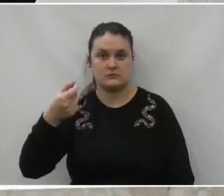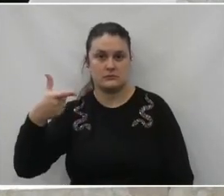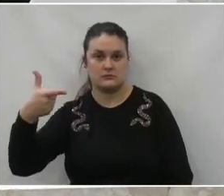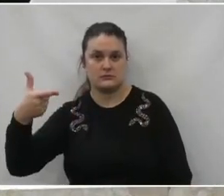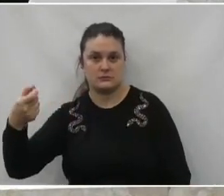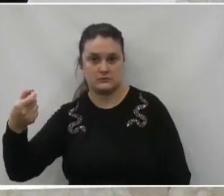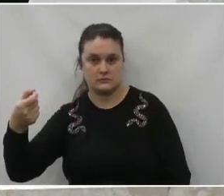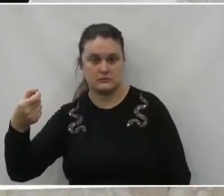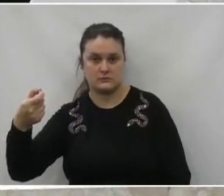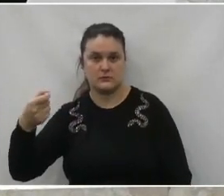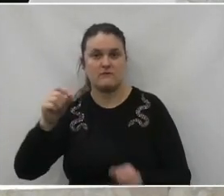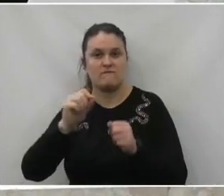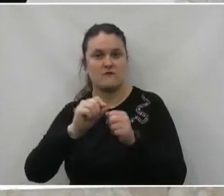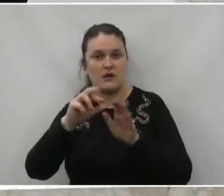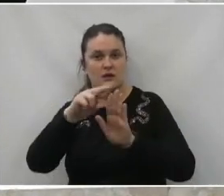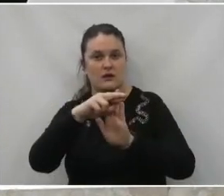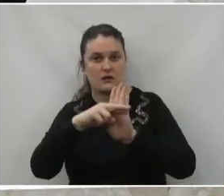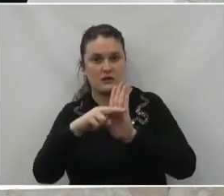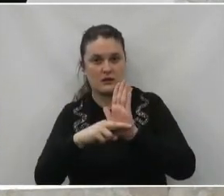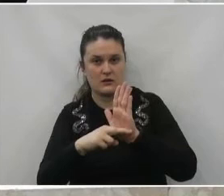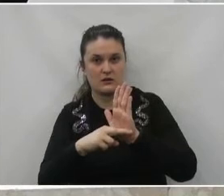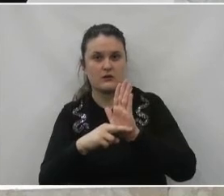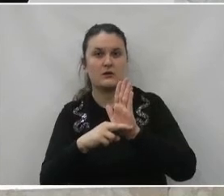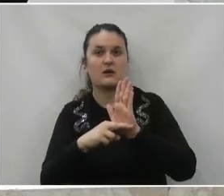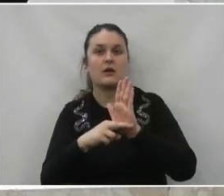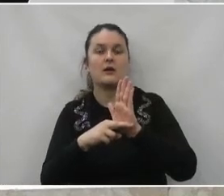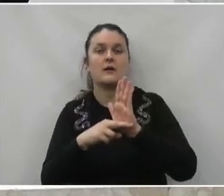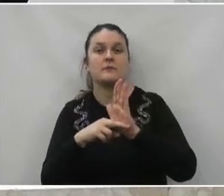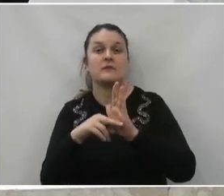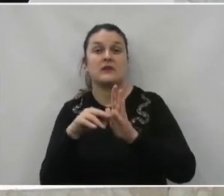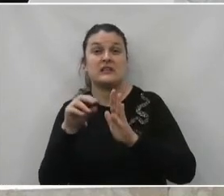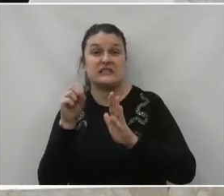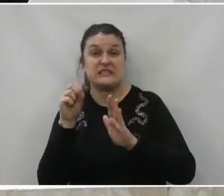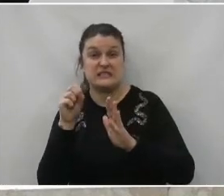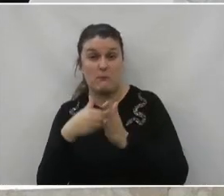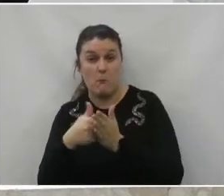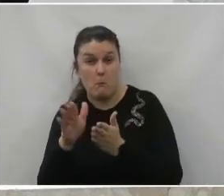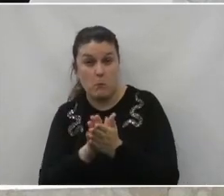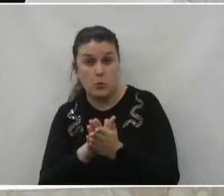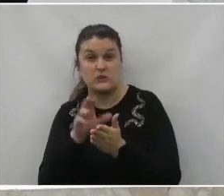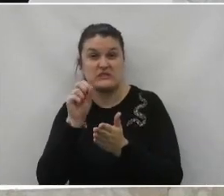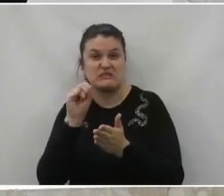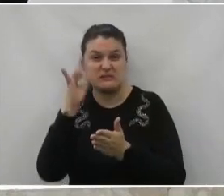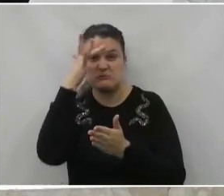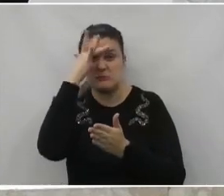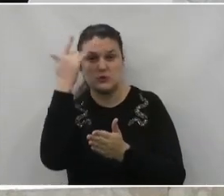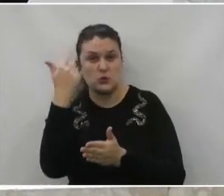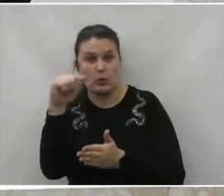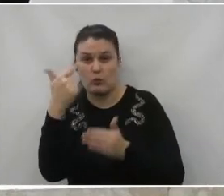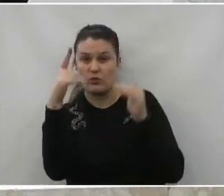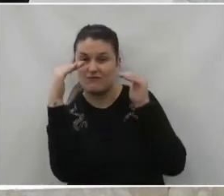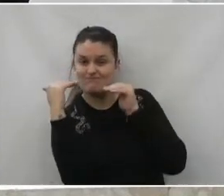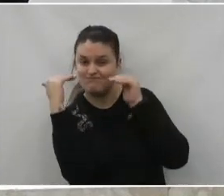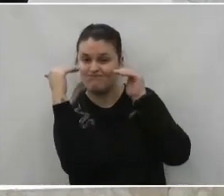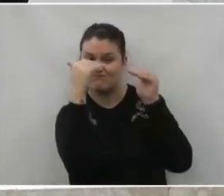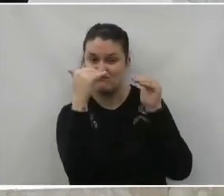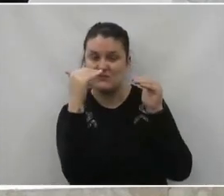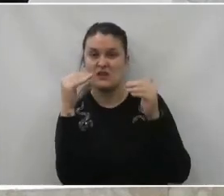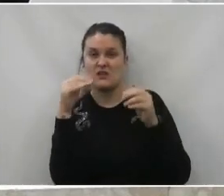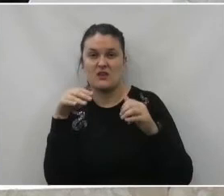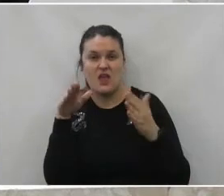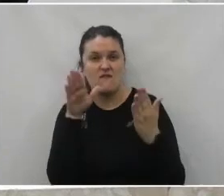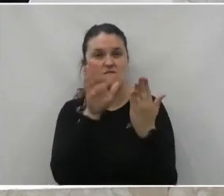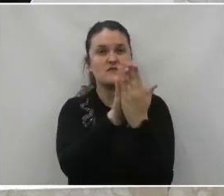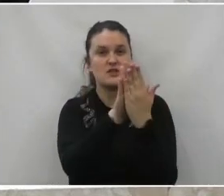239/2020. Regulamenta as sanções para os casos de descumprimento das medidas estabelecidas para enfrentamento